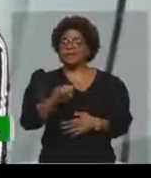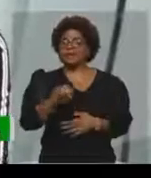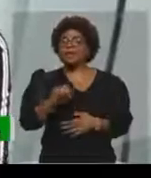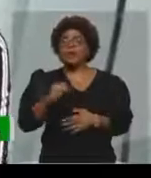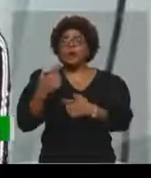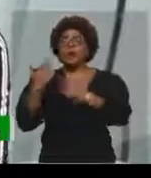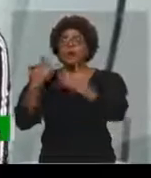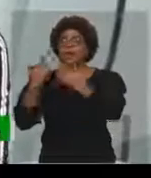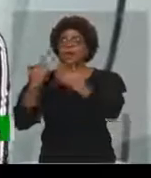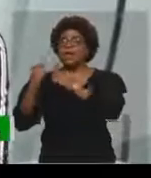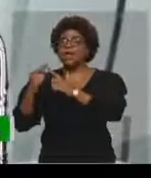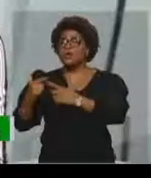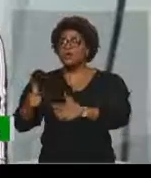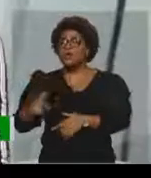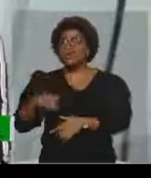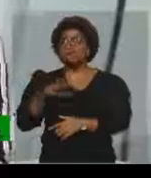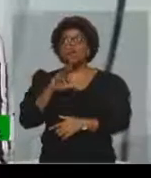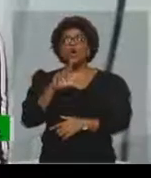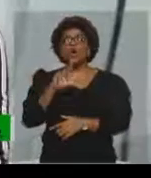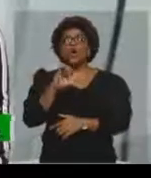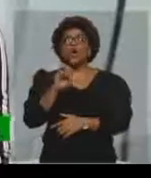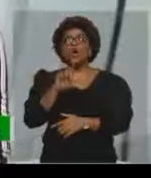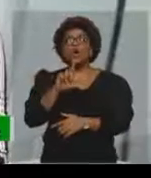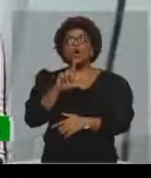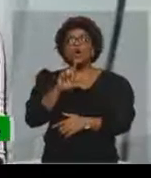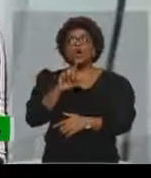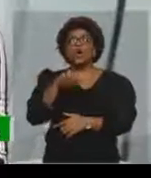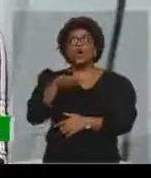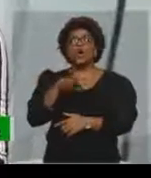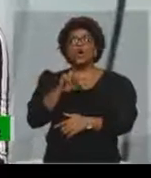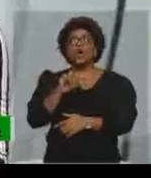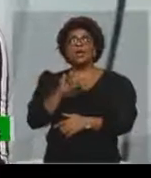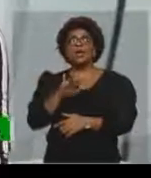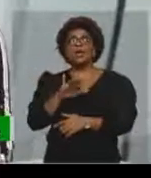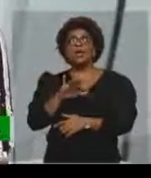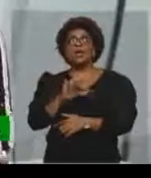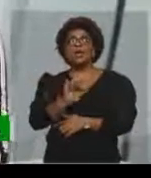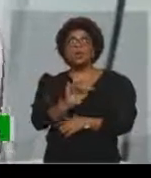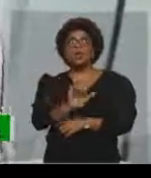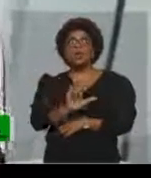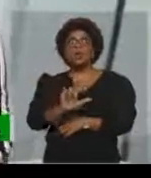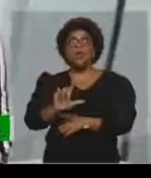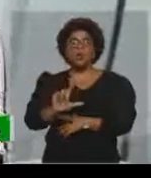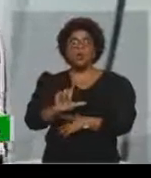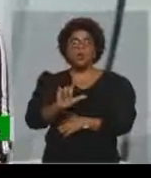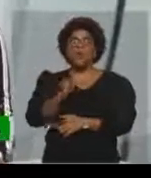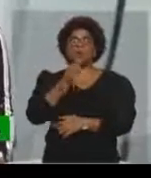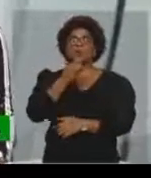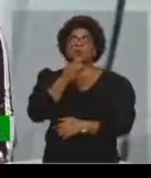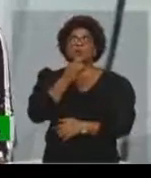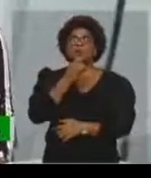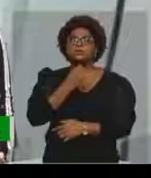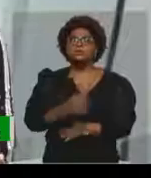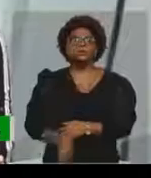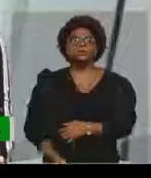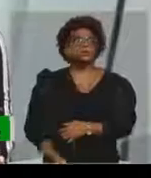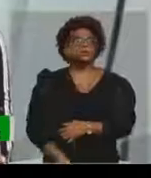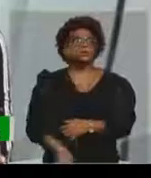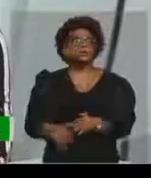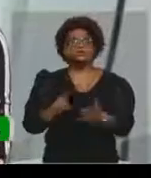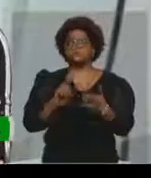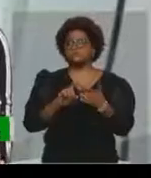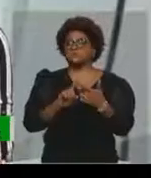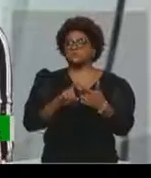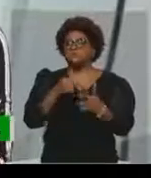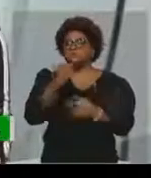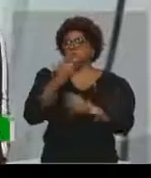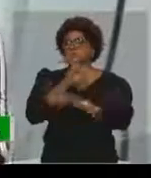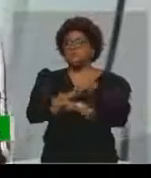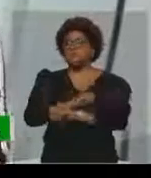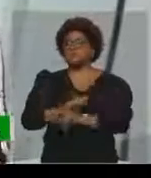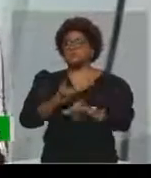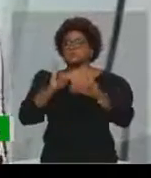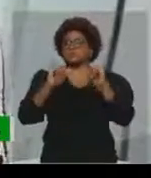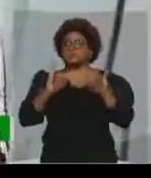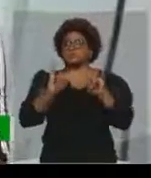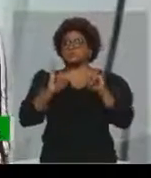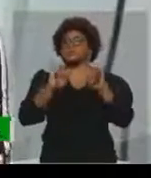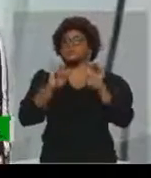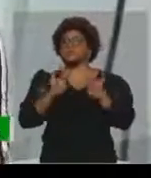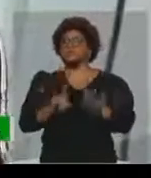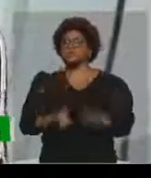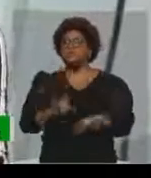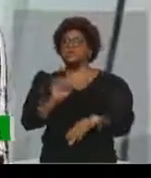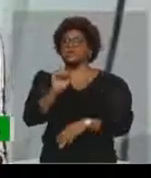textos publicitários. Então, se, por exemplo, uma notícia que tem que ter aquela formalidade, a